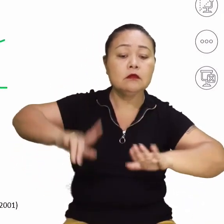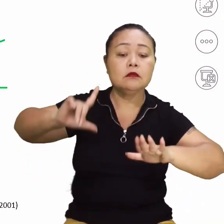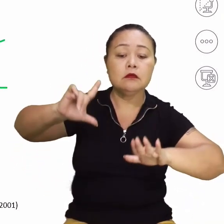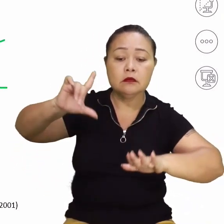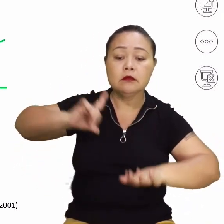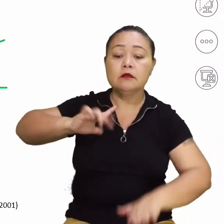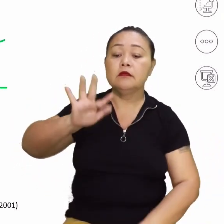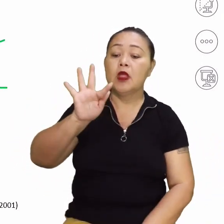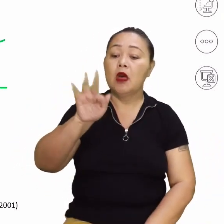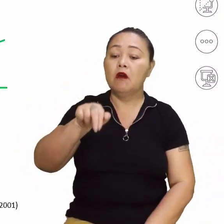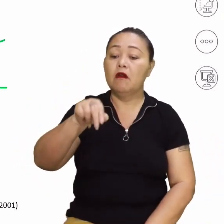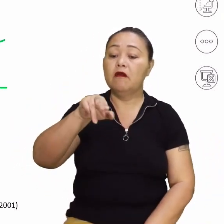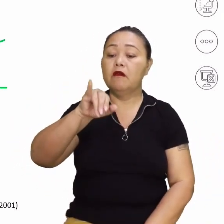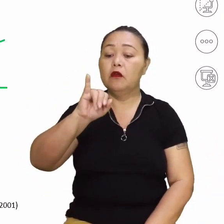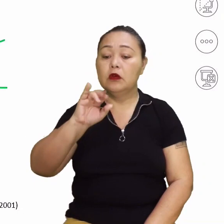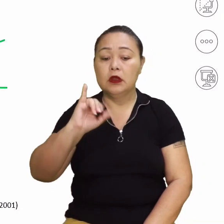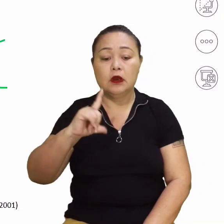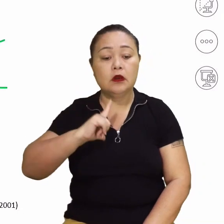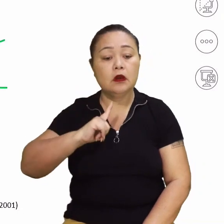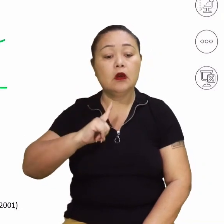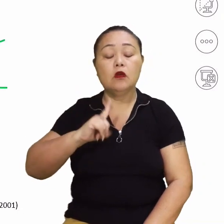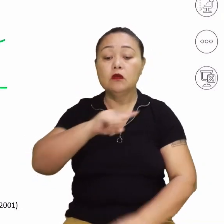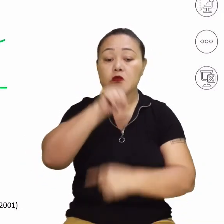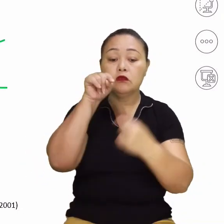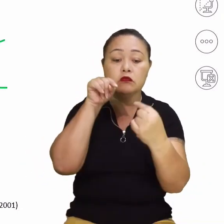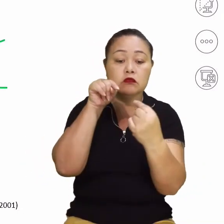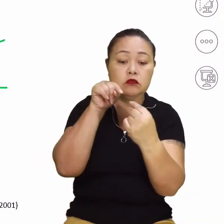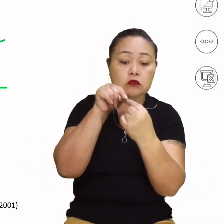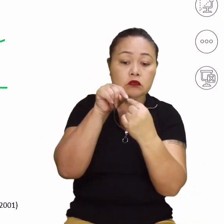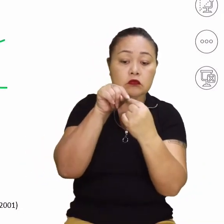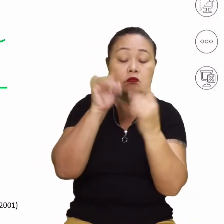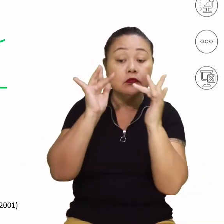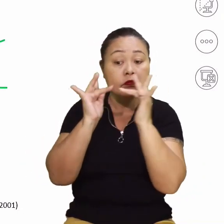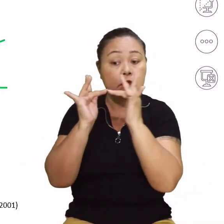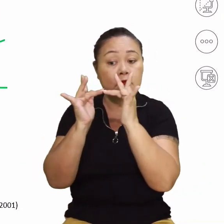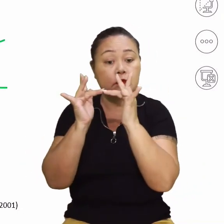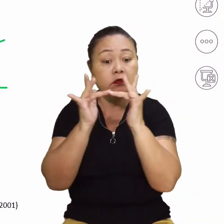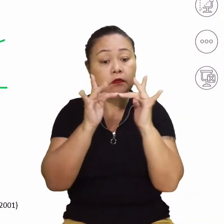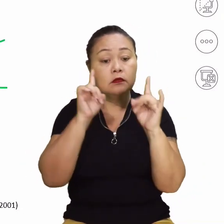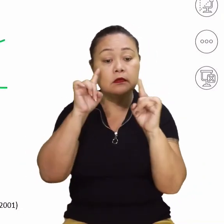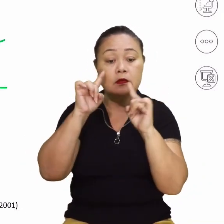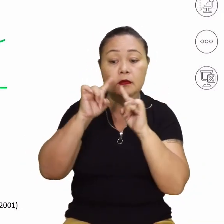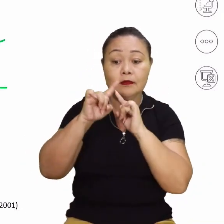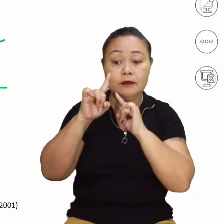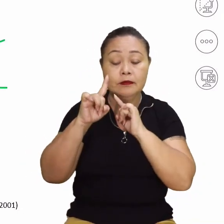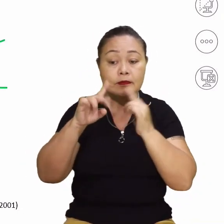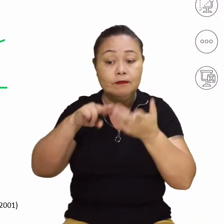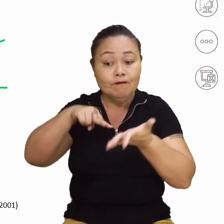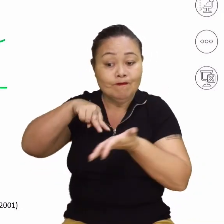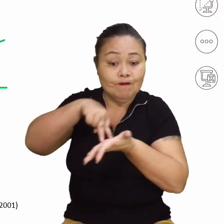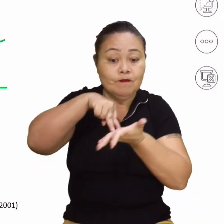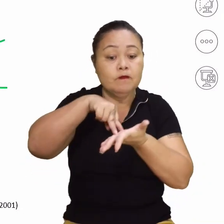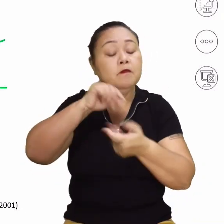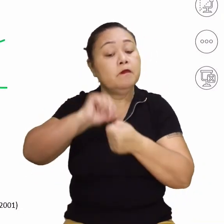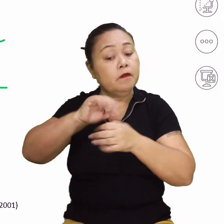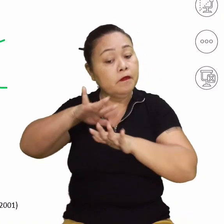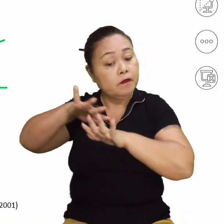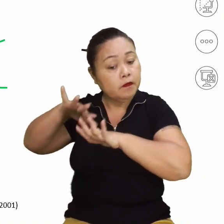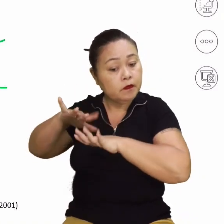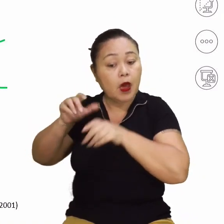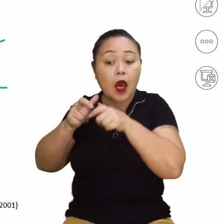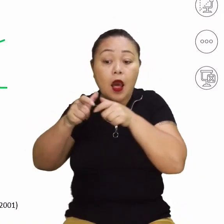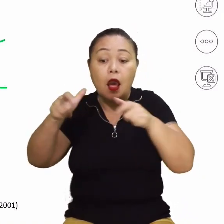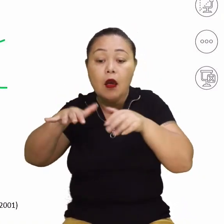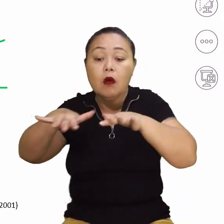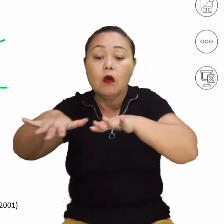os esses indígenas para neutralizar sua resistência com vistas a expansão da área ao grupo